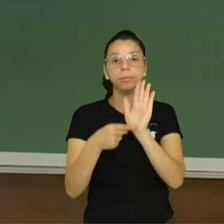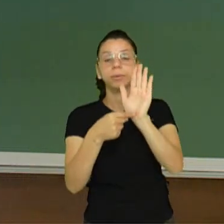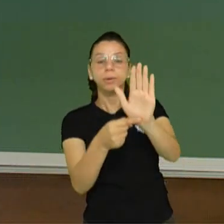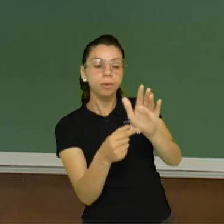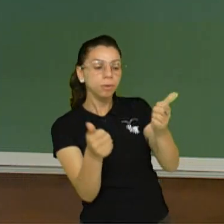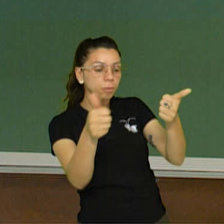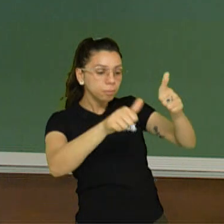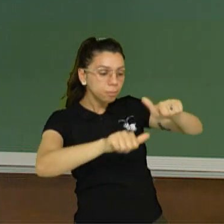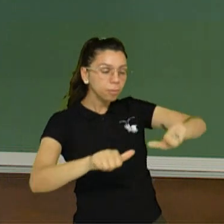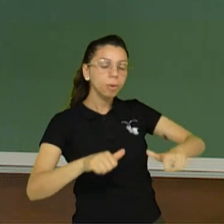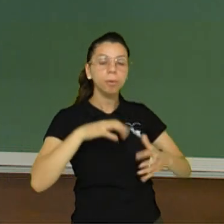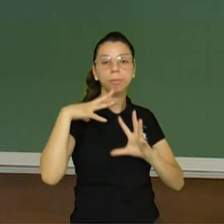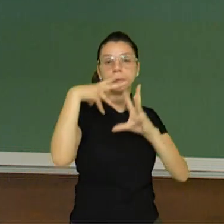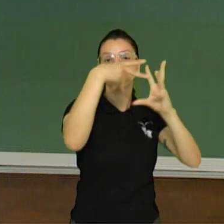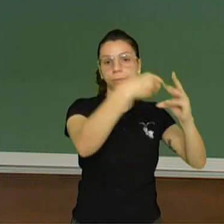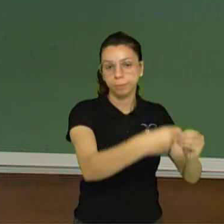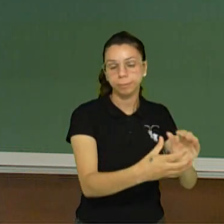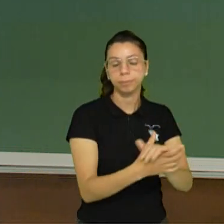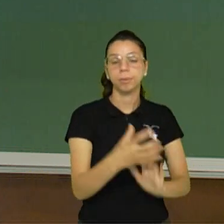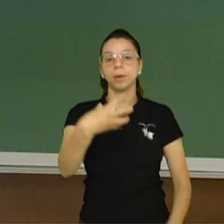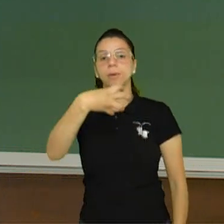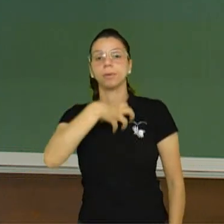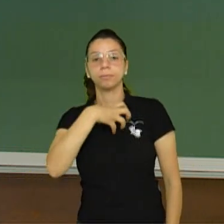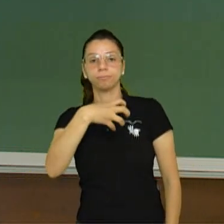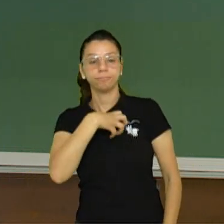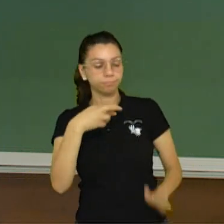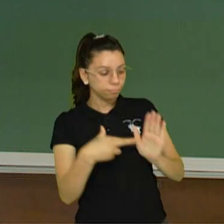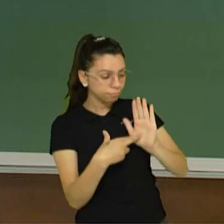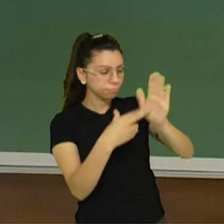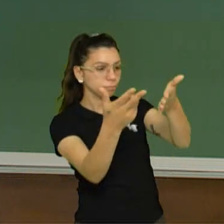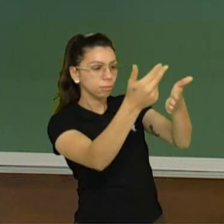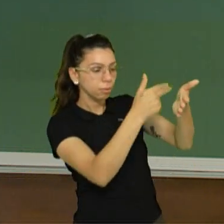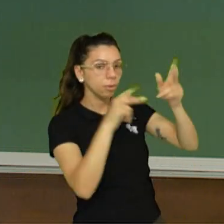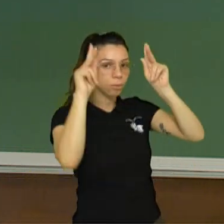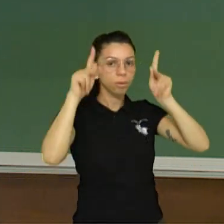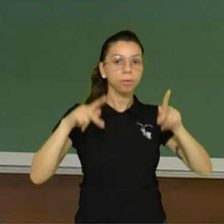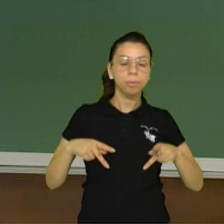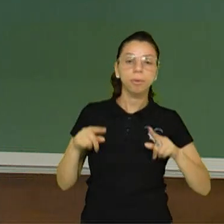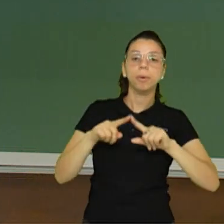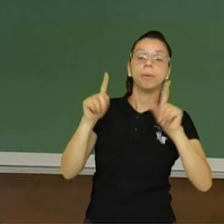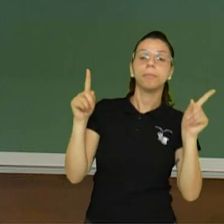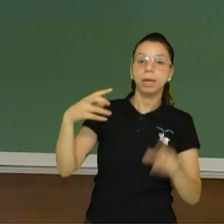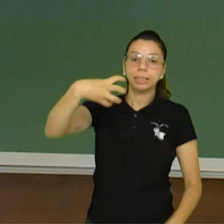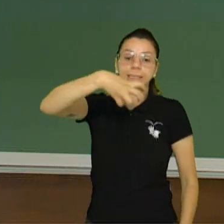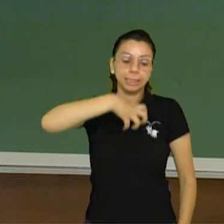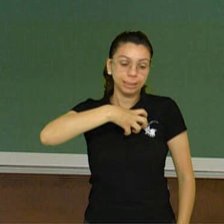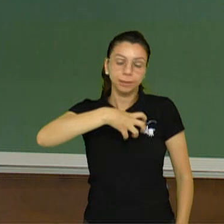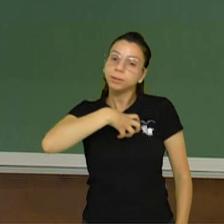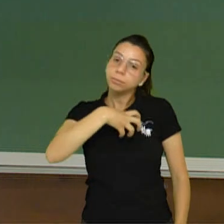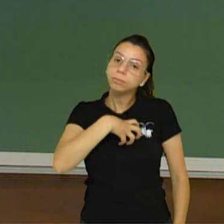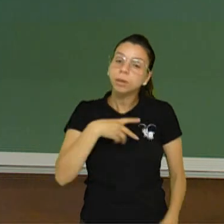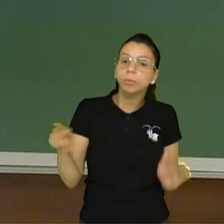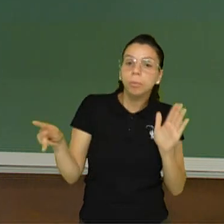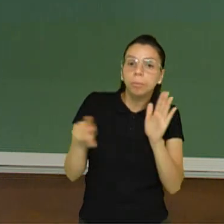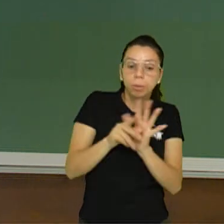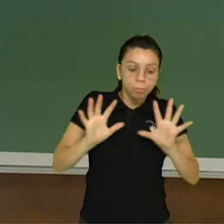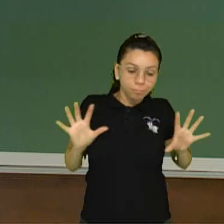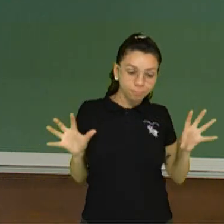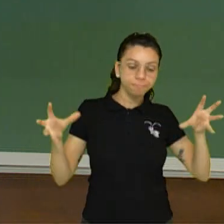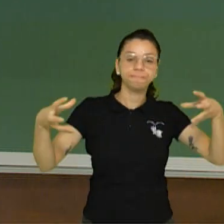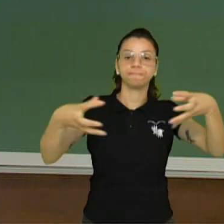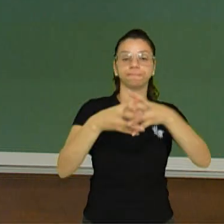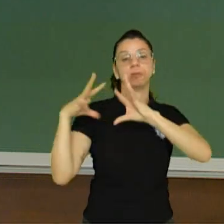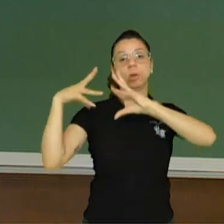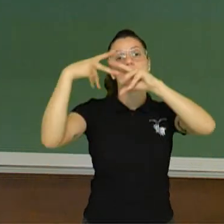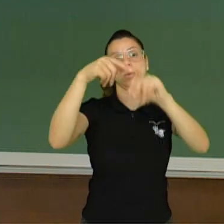universais. Representar um sentimento de um ser humano, sim, mas esse sentimento enquanto sentimento universal, de